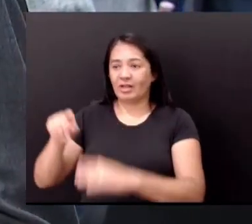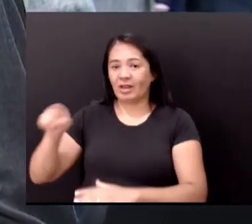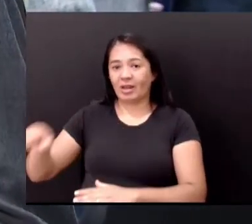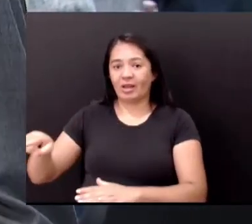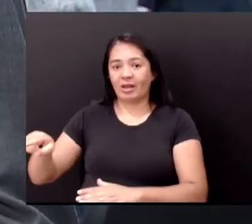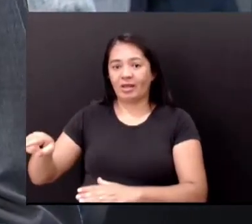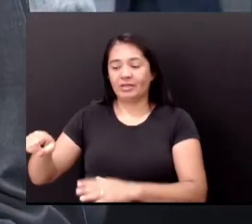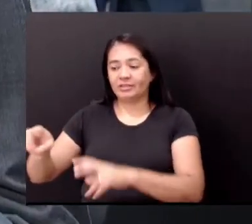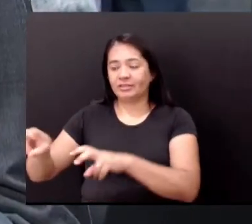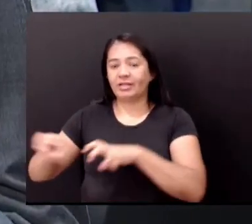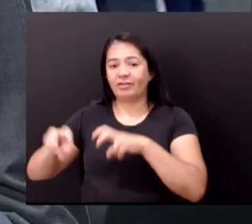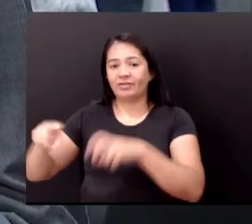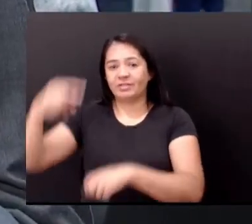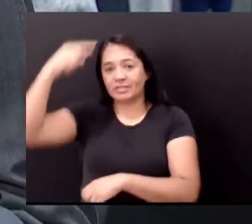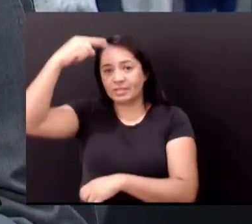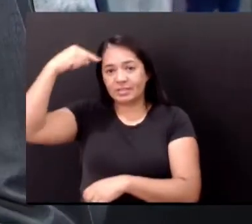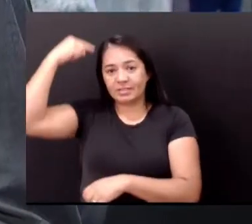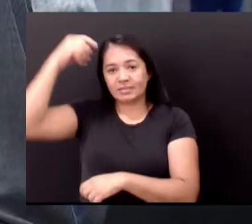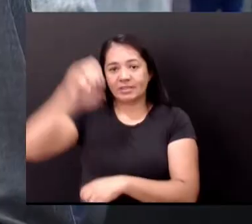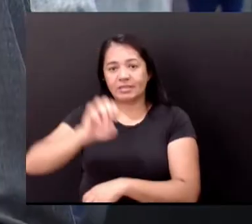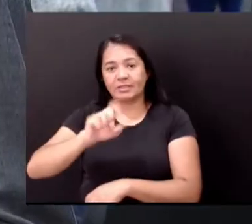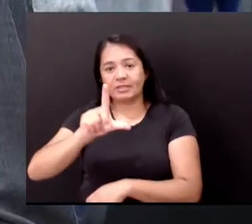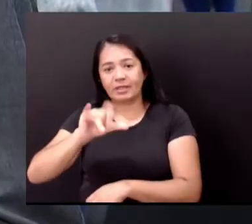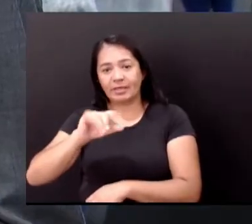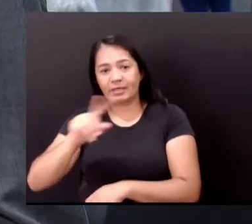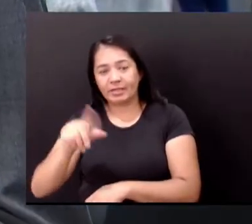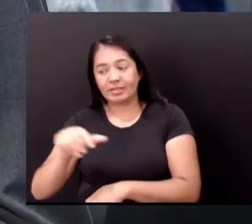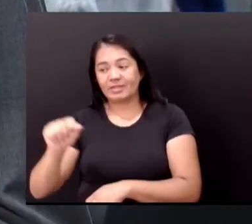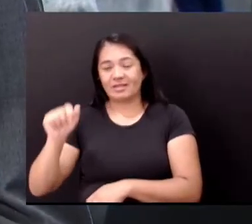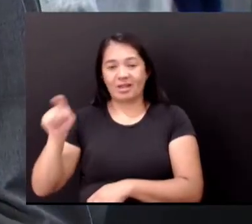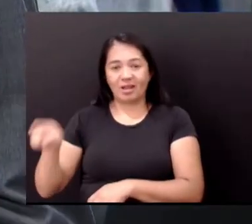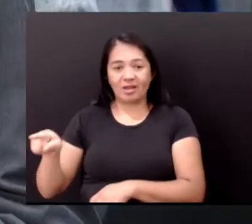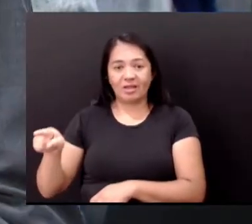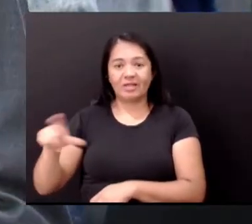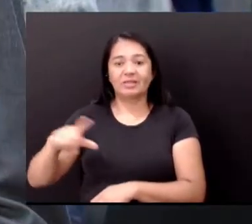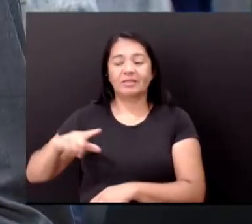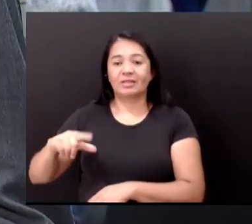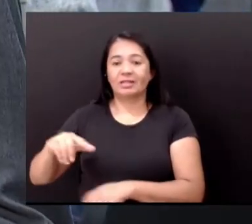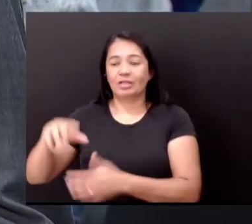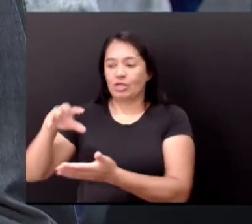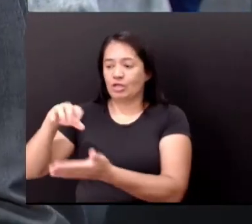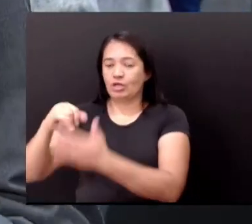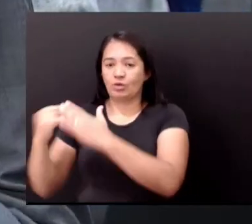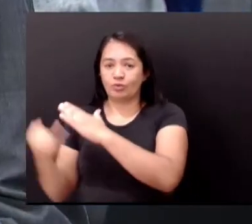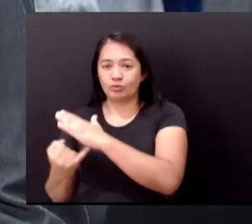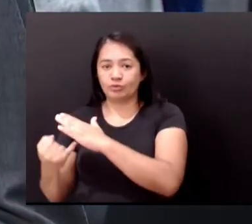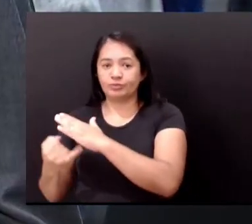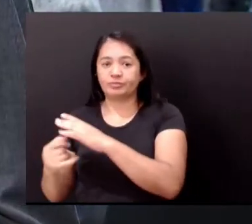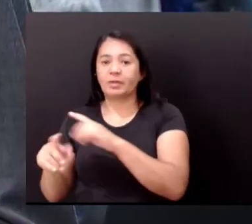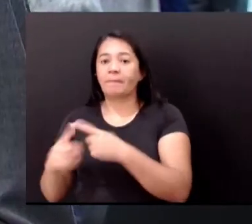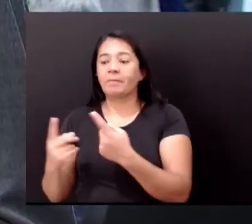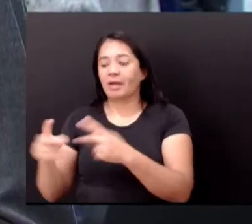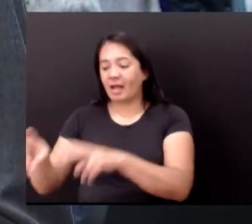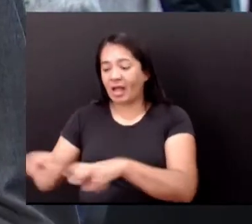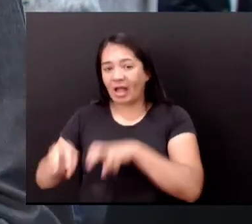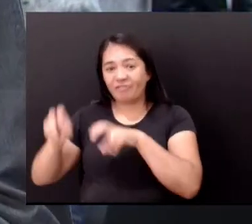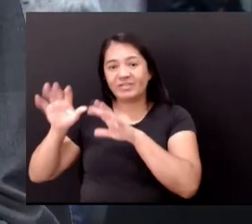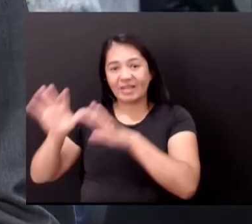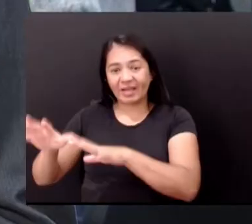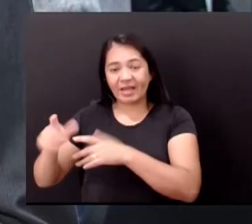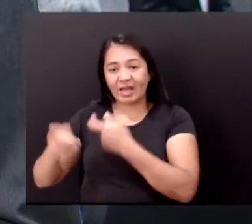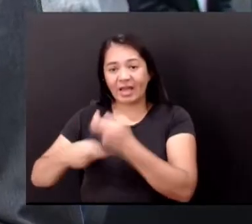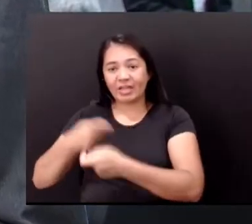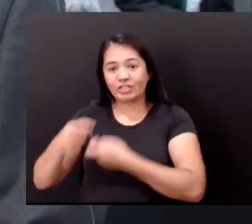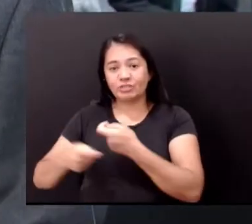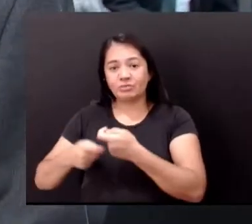Santa Elisa, além do prédio que nós temos ali na Barão de Itapura, mas a Fazenda Santa Elisa é administrada pelo Instituto e